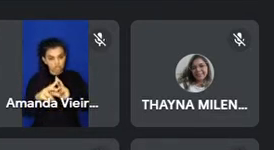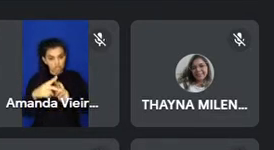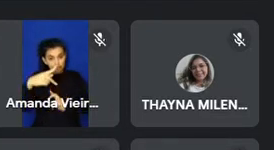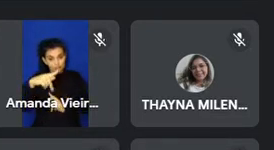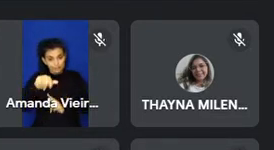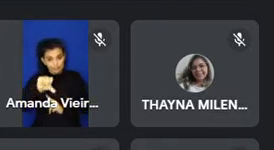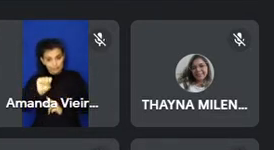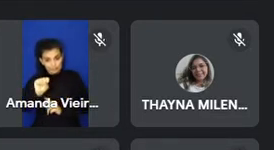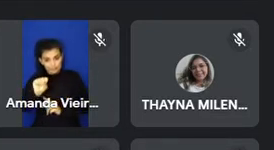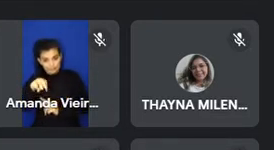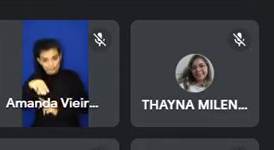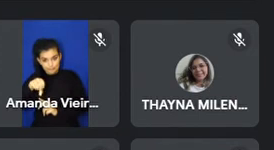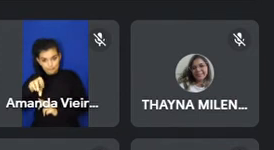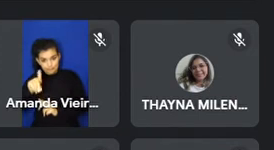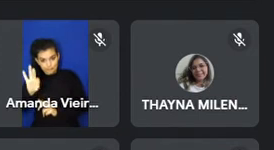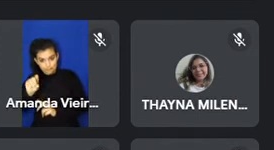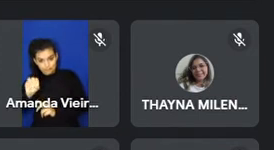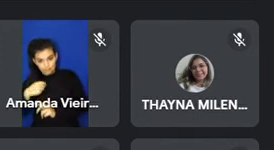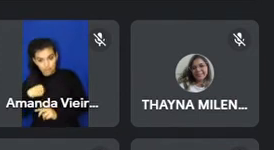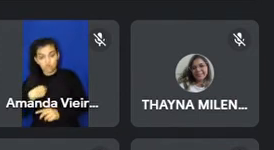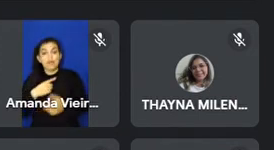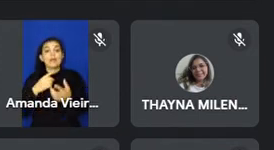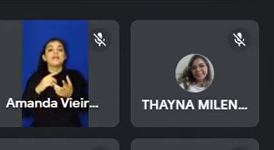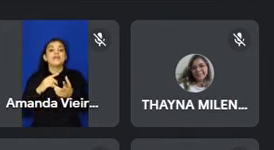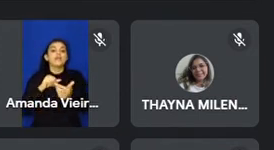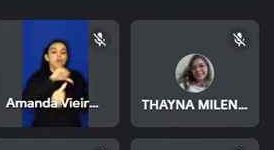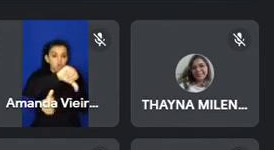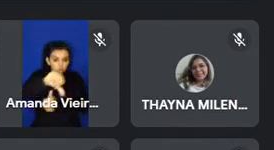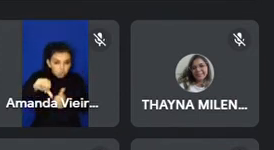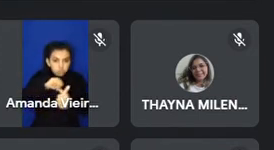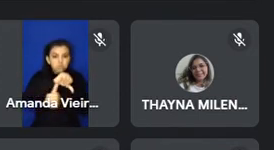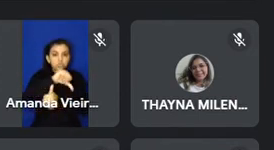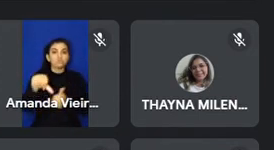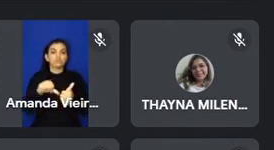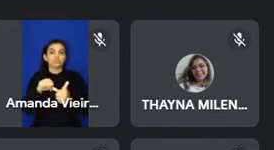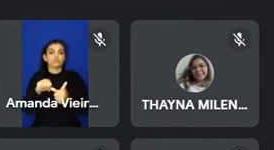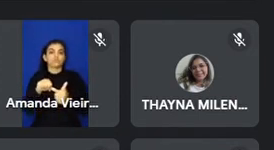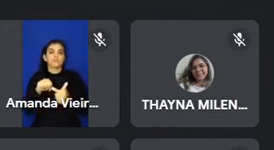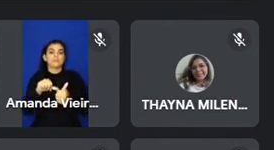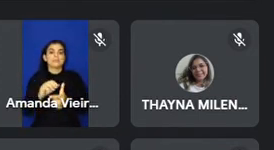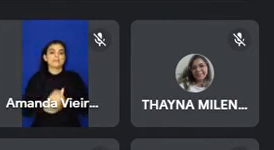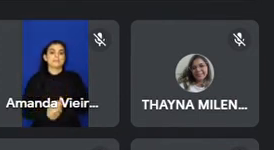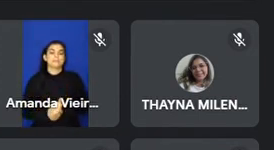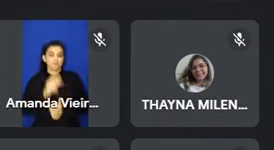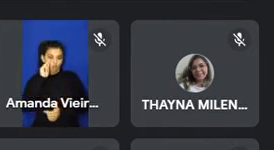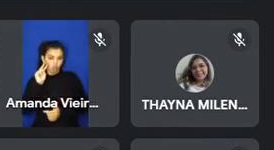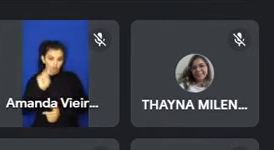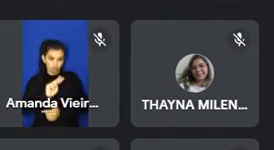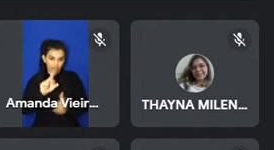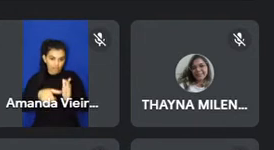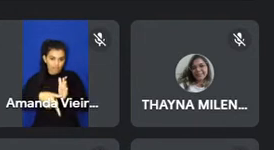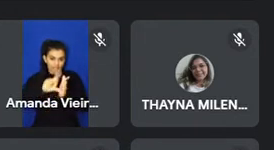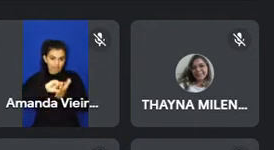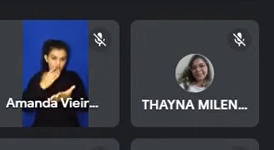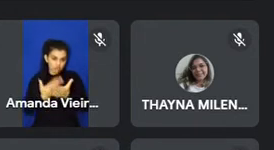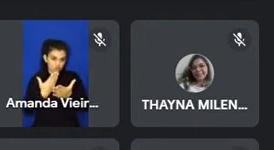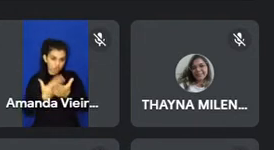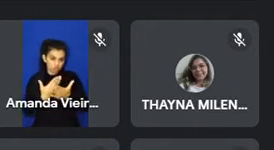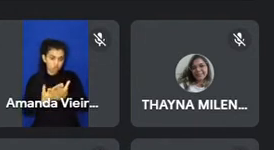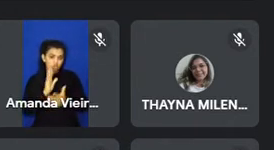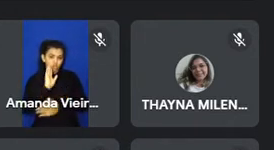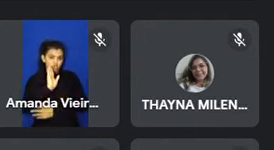os anticorpos na forma livre. Foi o que a gente viu lá na aula de anticorpos e também na ativação de anticorpos,